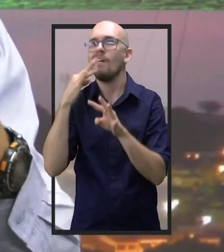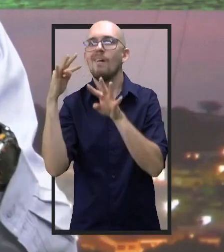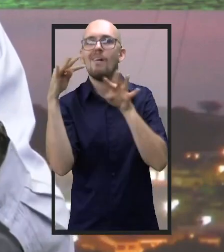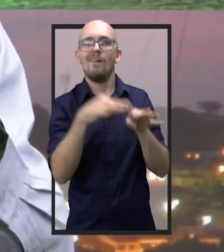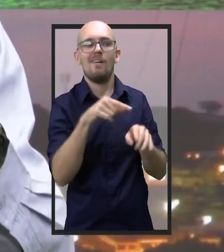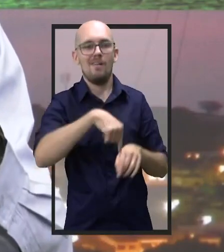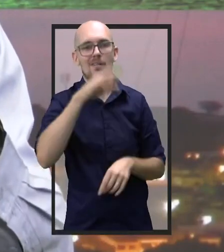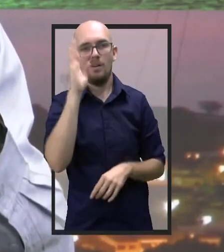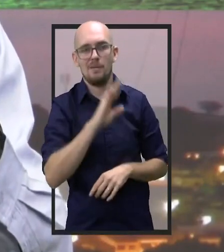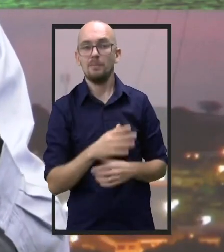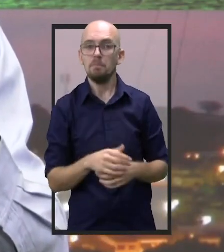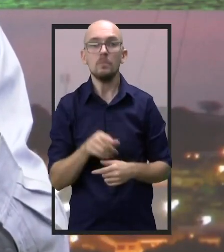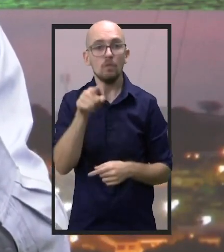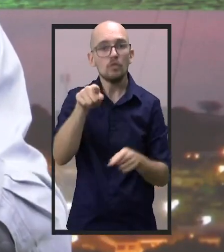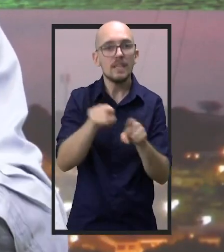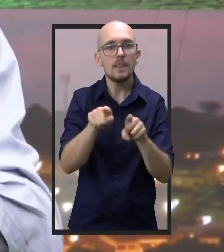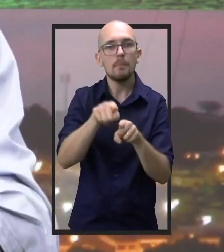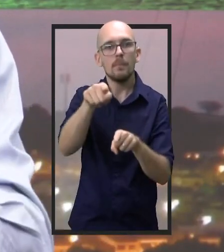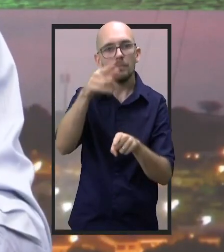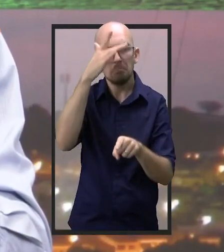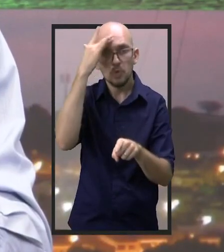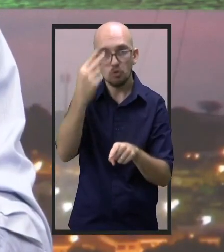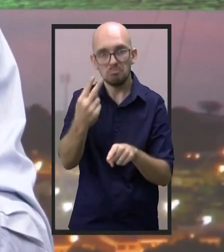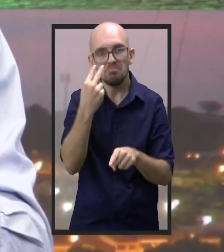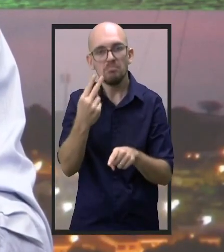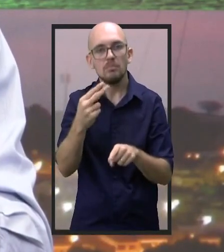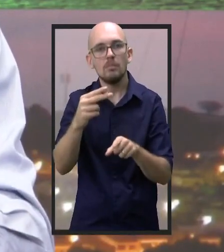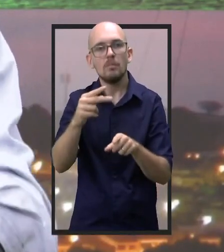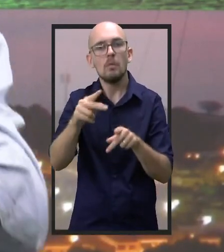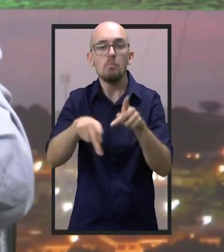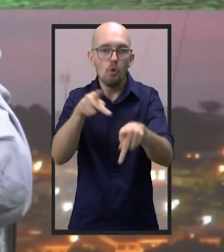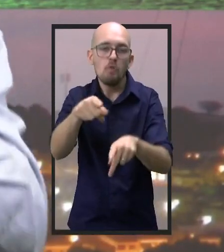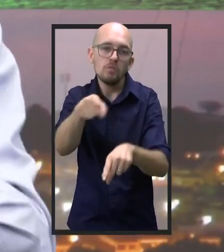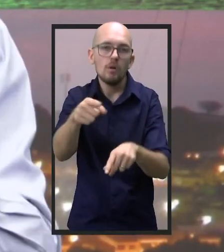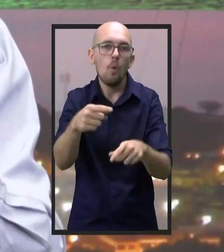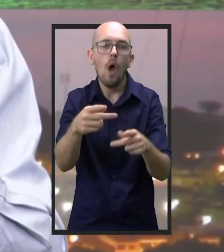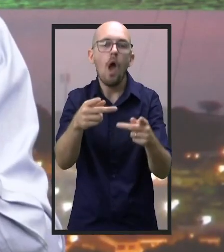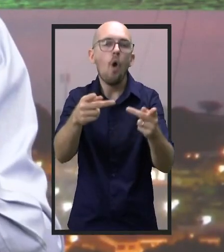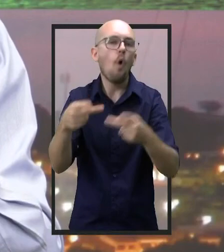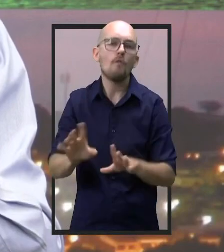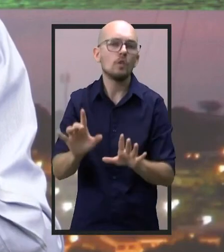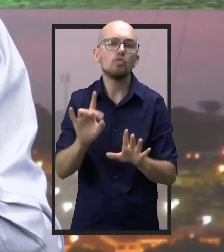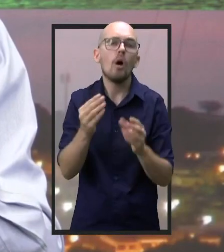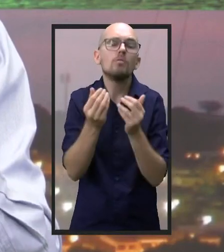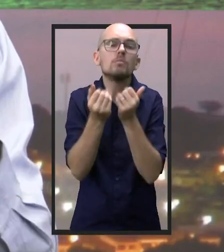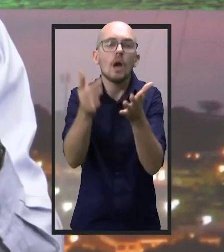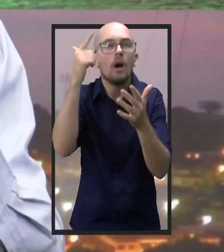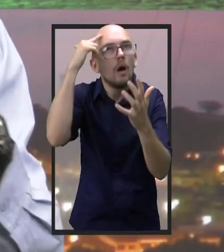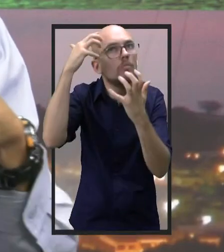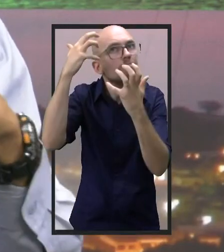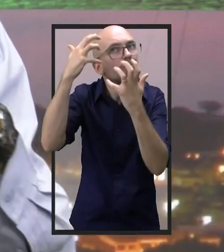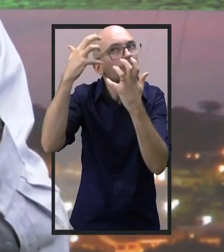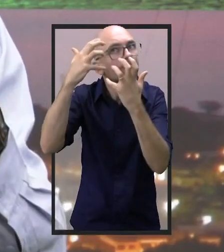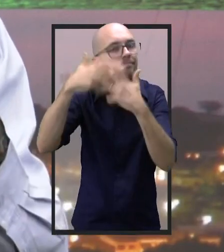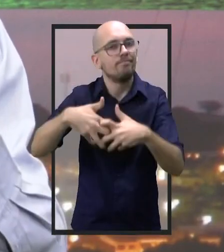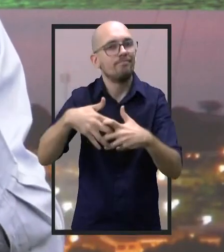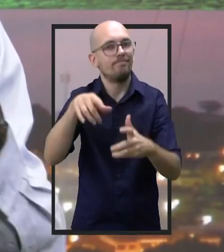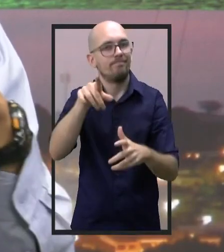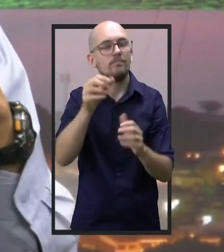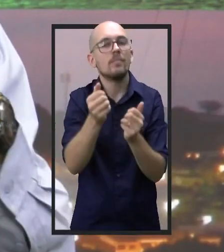tem que tentar sensibilizá-lo, não convido a nada, reflexão é bom,